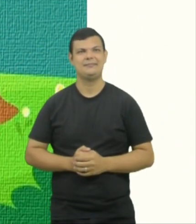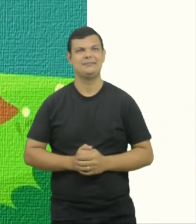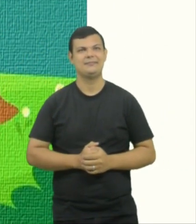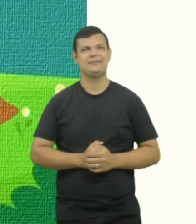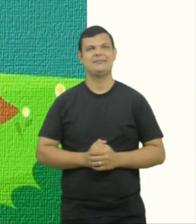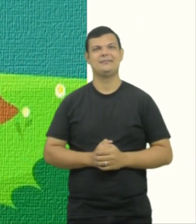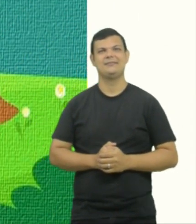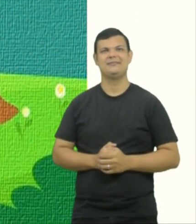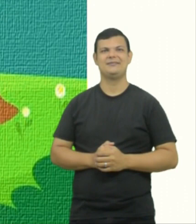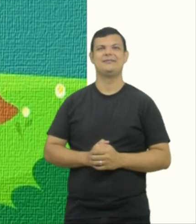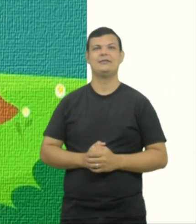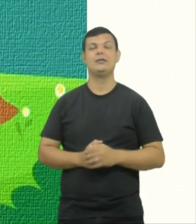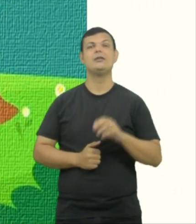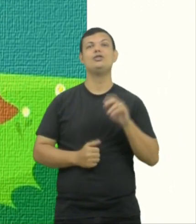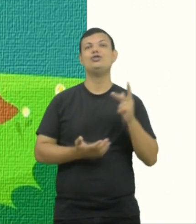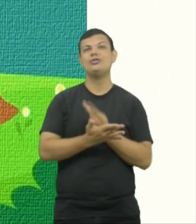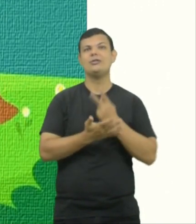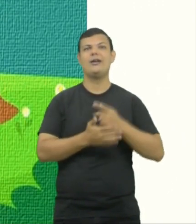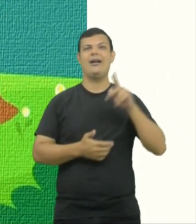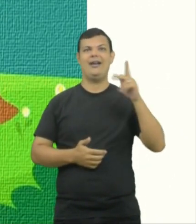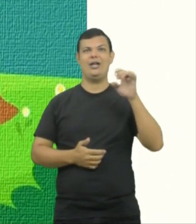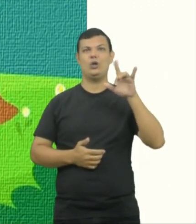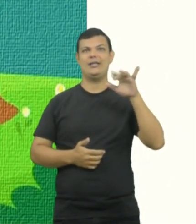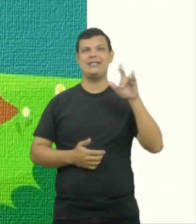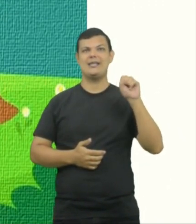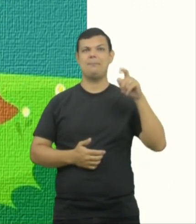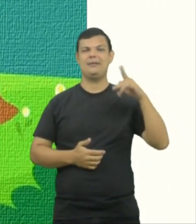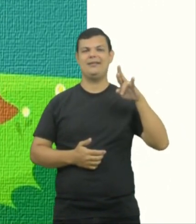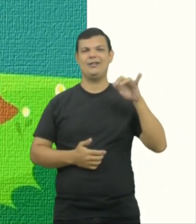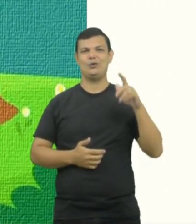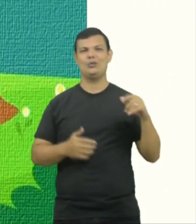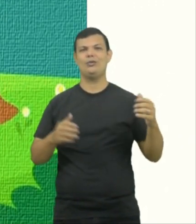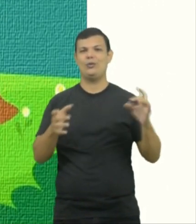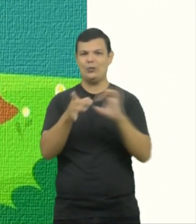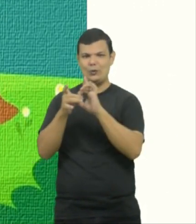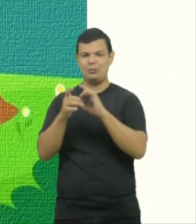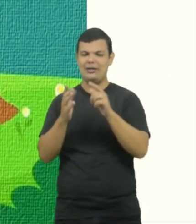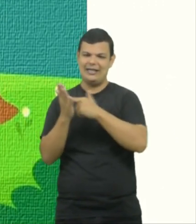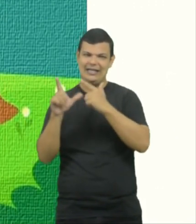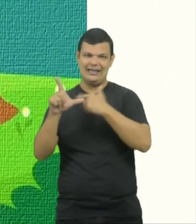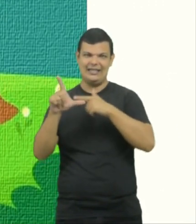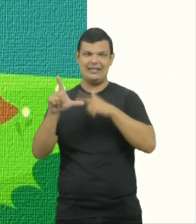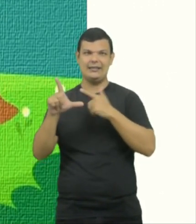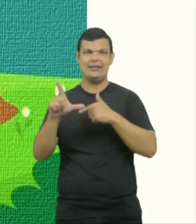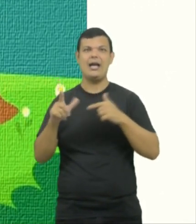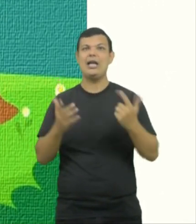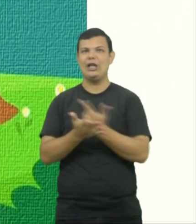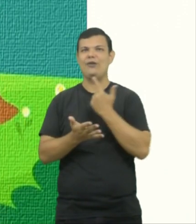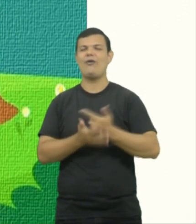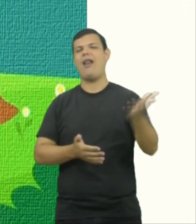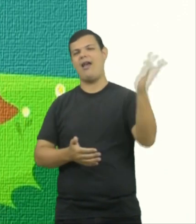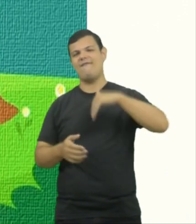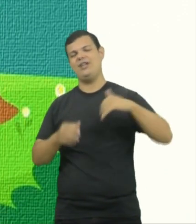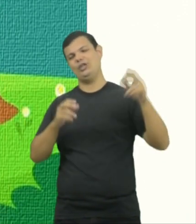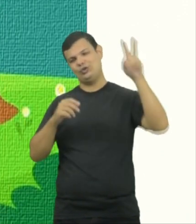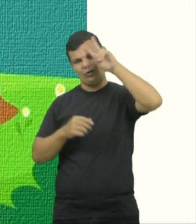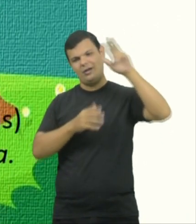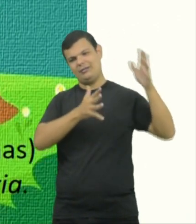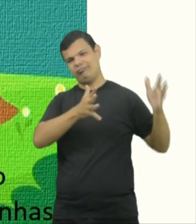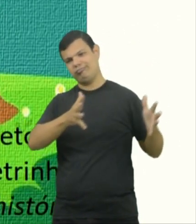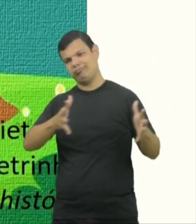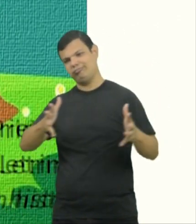de pau ajudar o macaco, que tirou a banana do oco da árvore e finalmente a comeu.